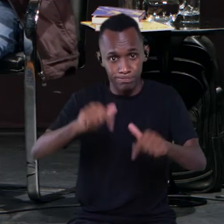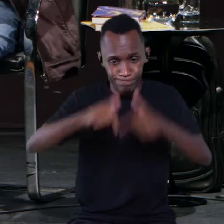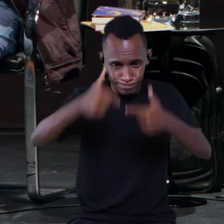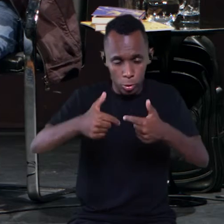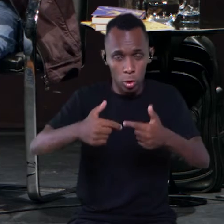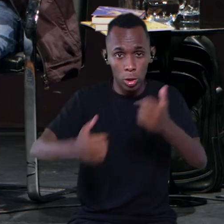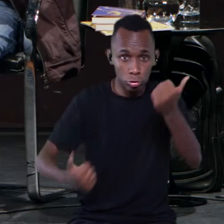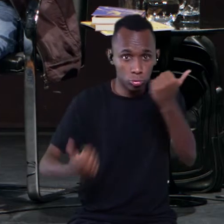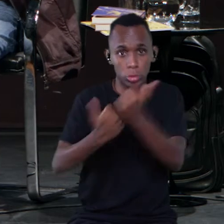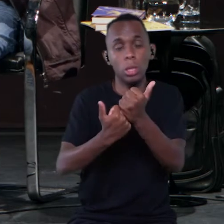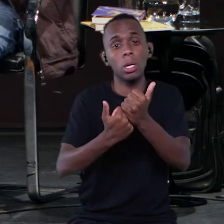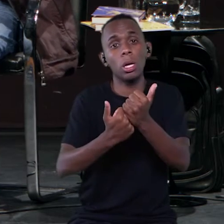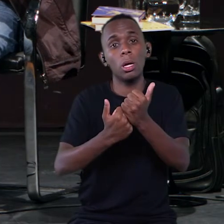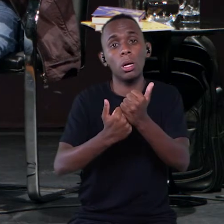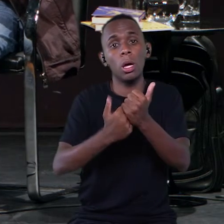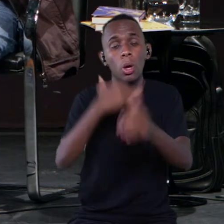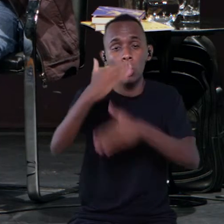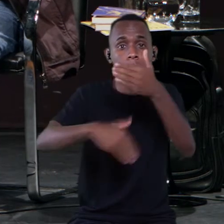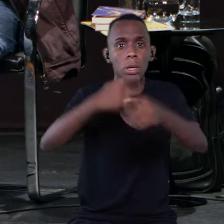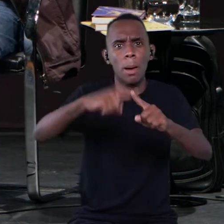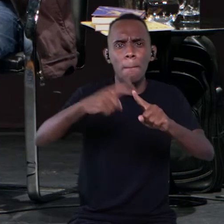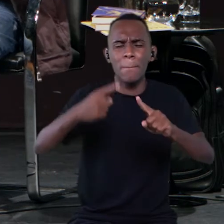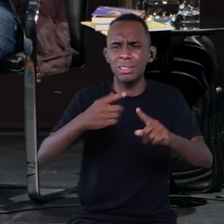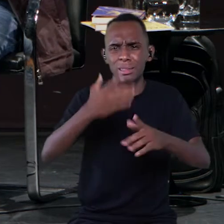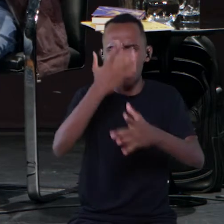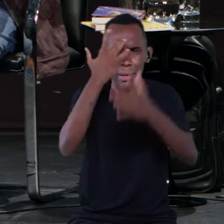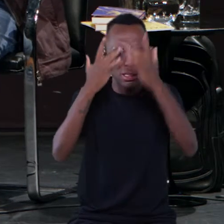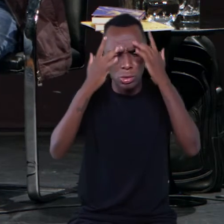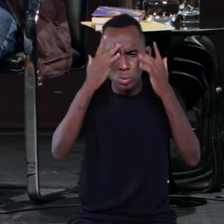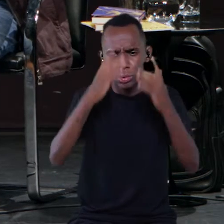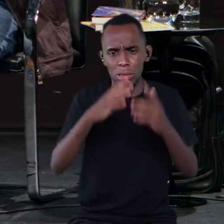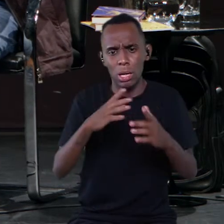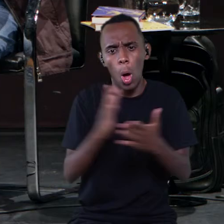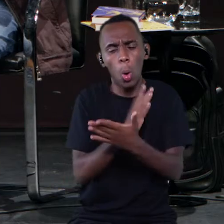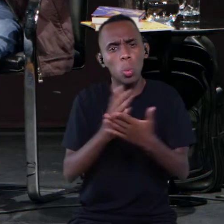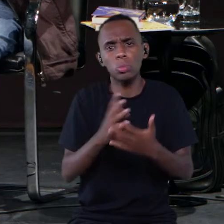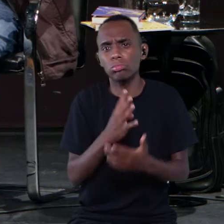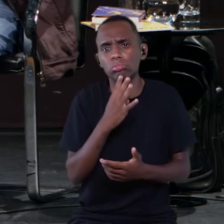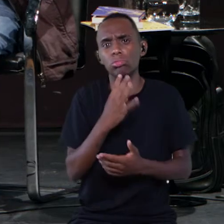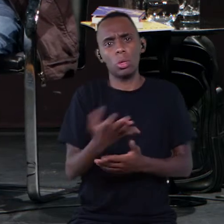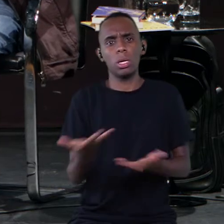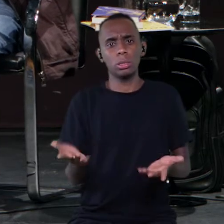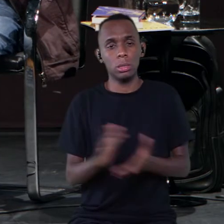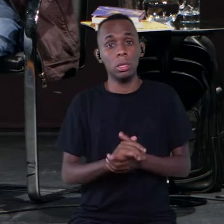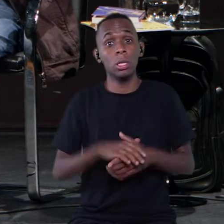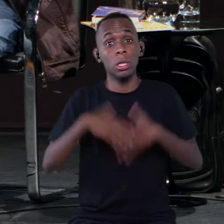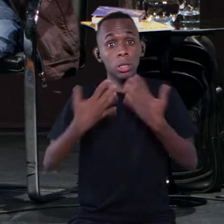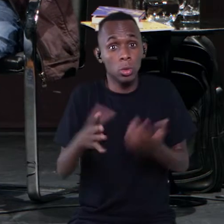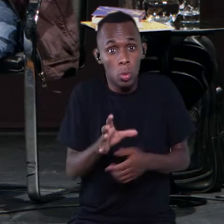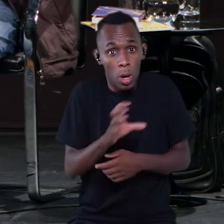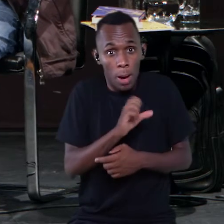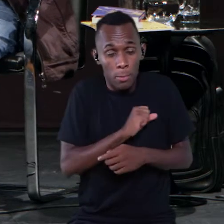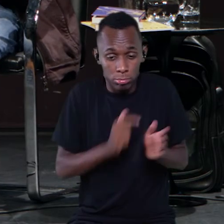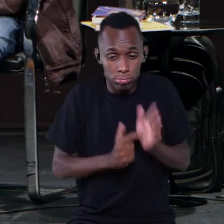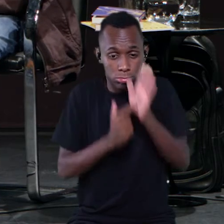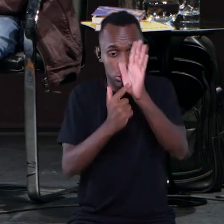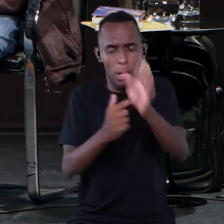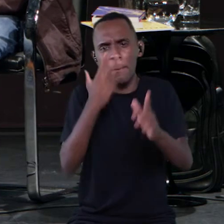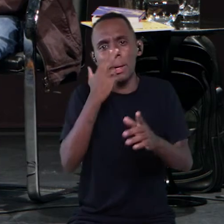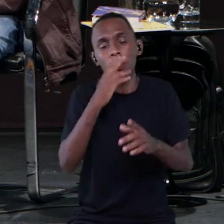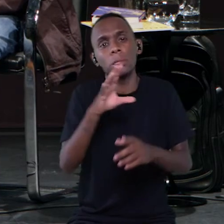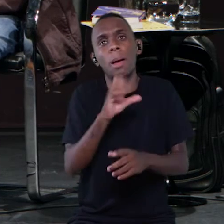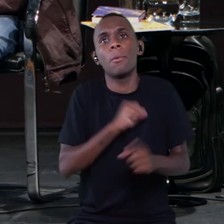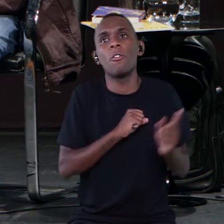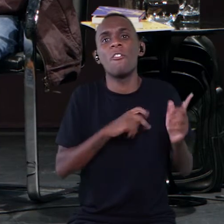qual não pertencemos, porque esse país não reconhece essas experiências históricas que nós temos. Aí, quando esses romances vêm à tona, parecem romances